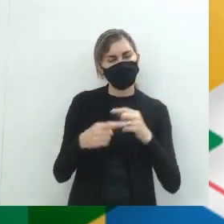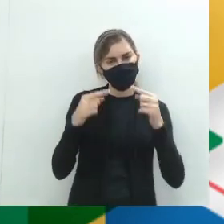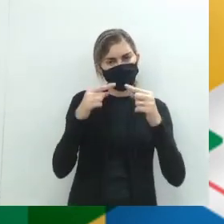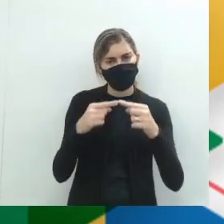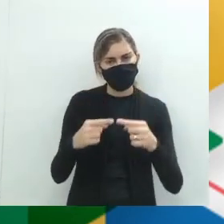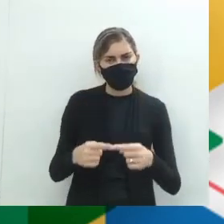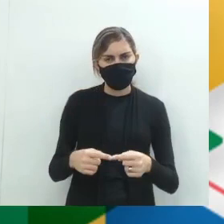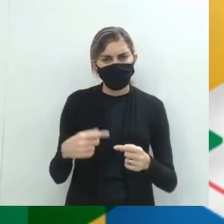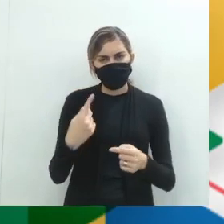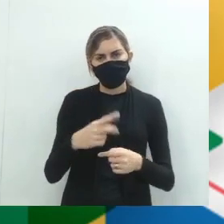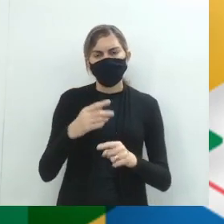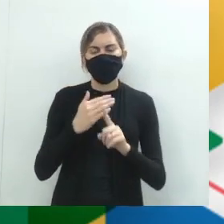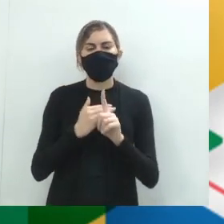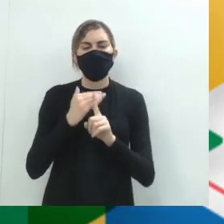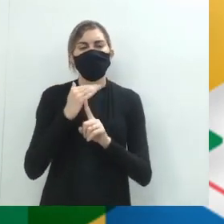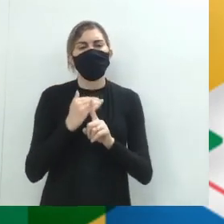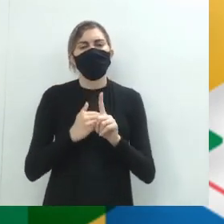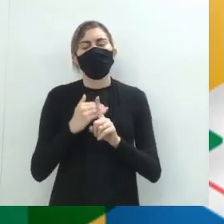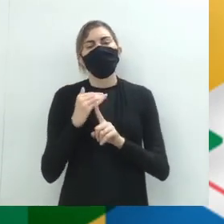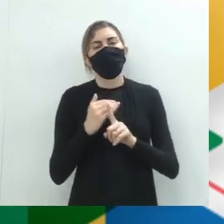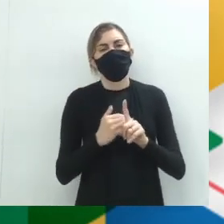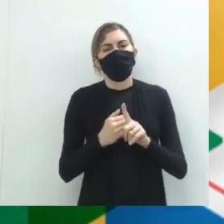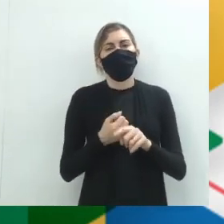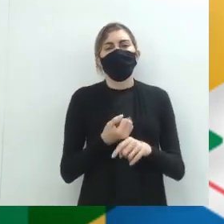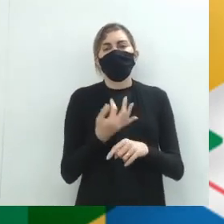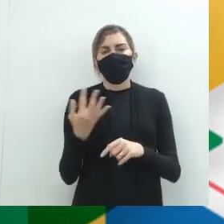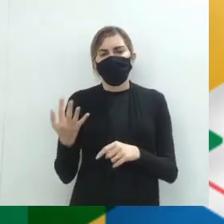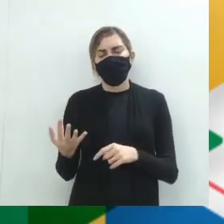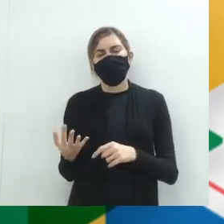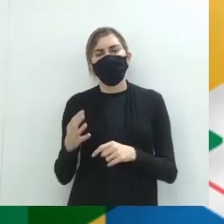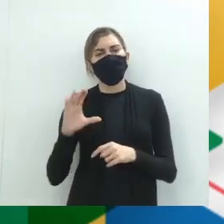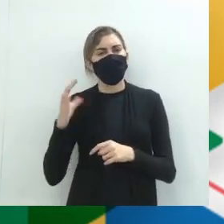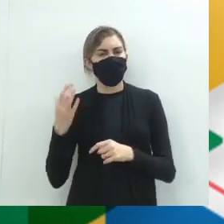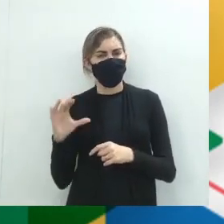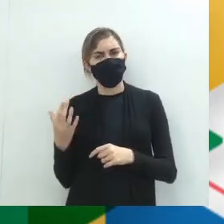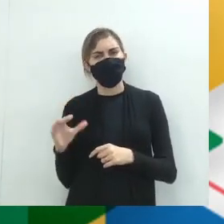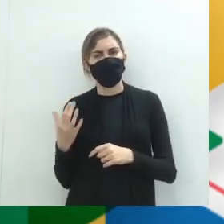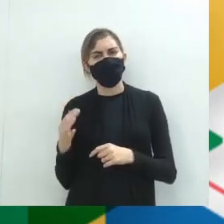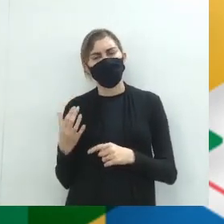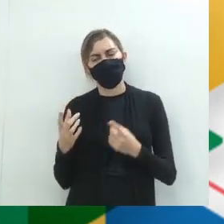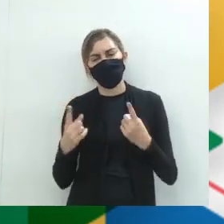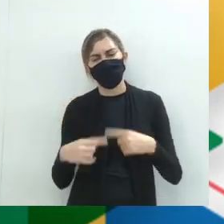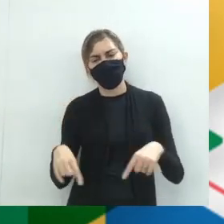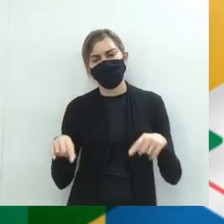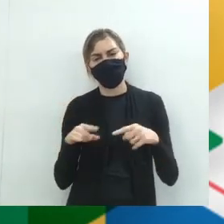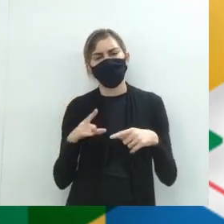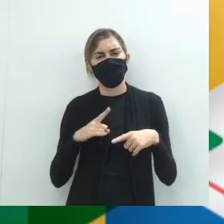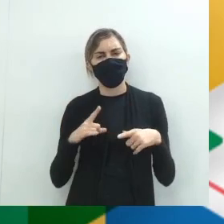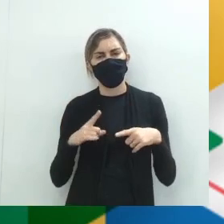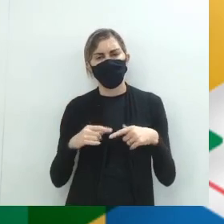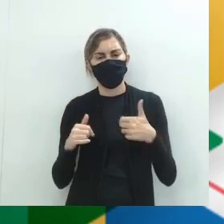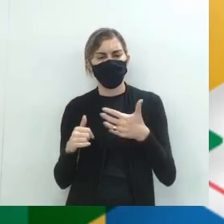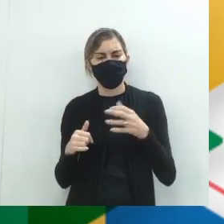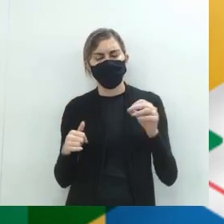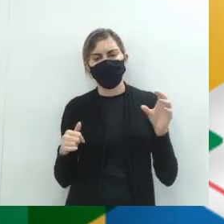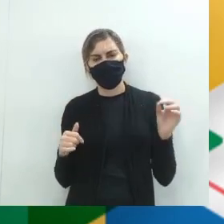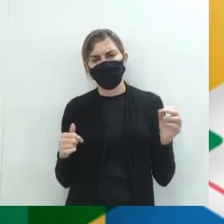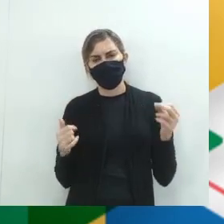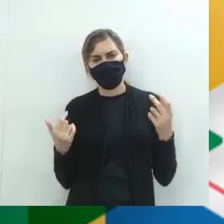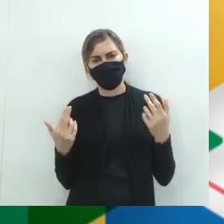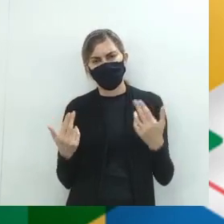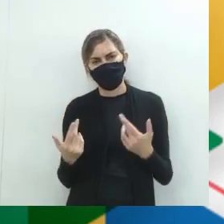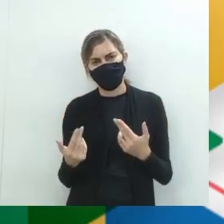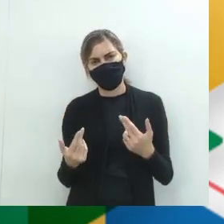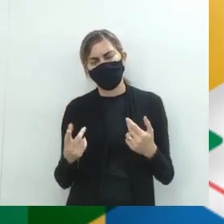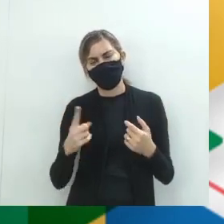correspondentes de suas temperaturas. Enquanto na escala Celsius nós temos 100 partes